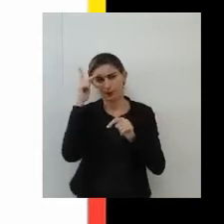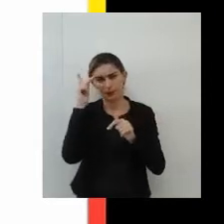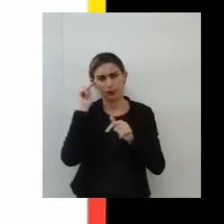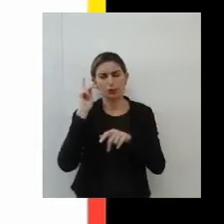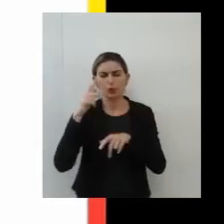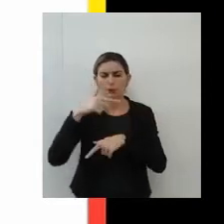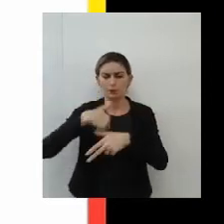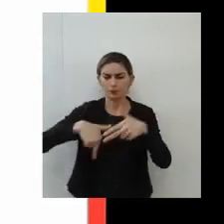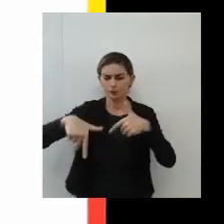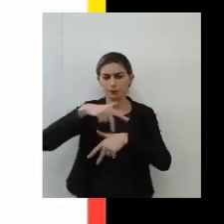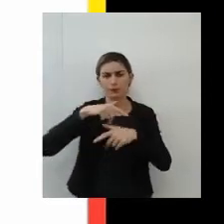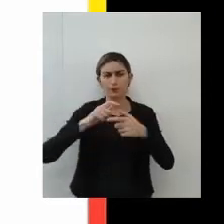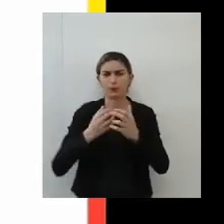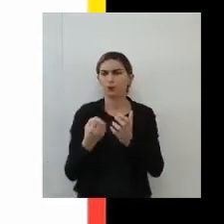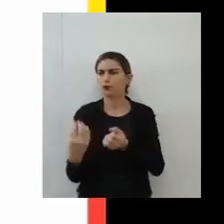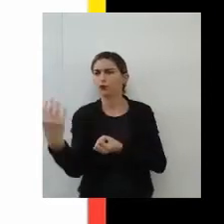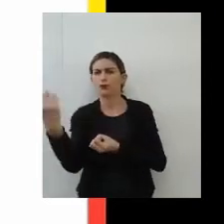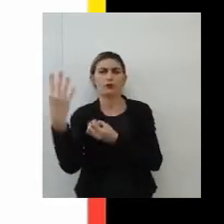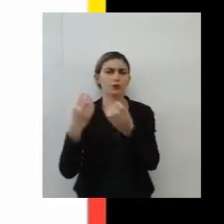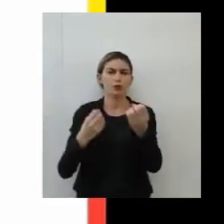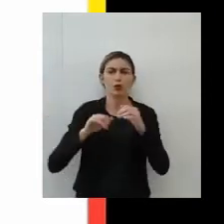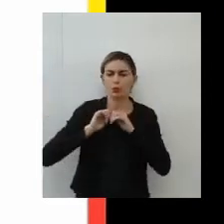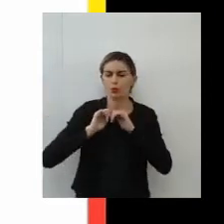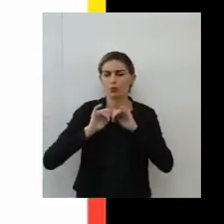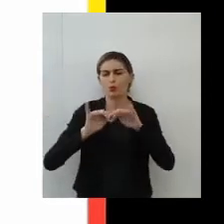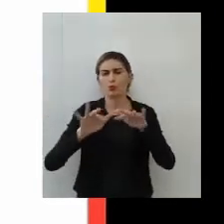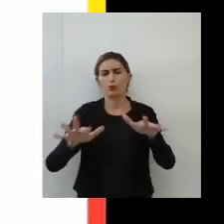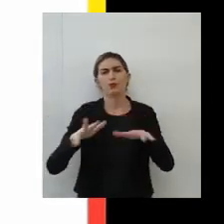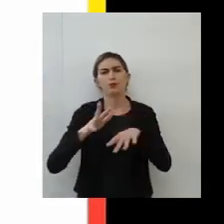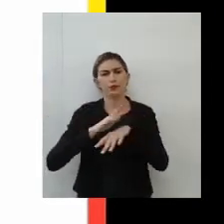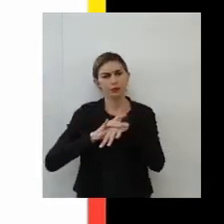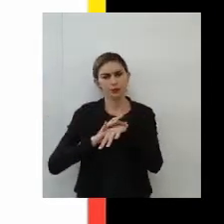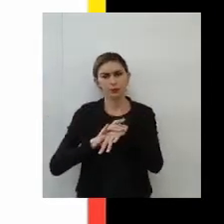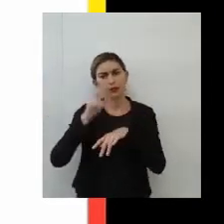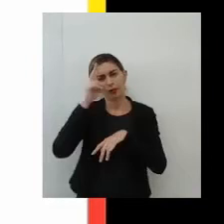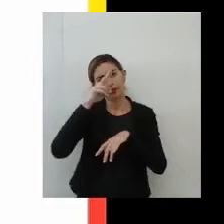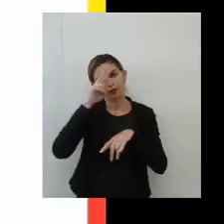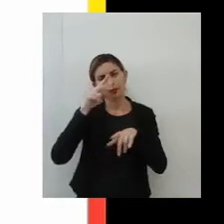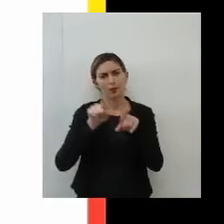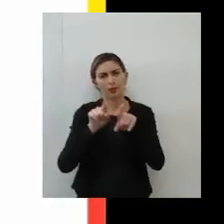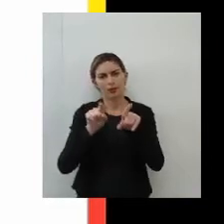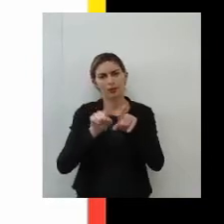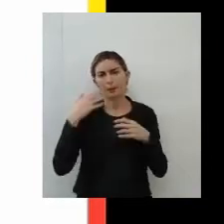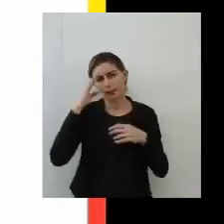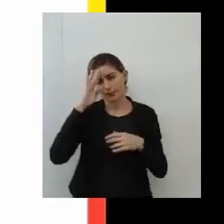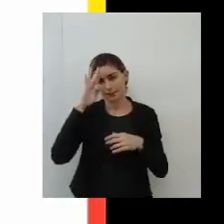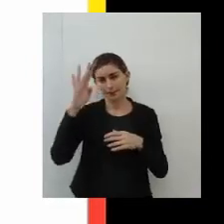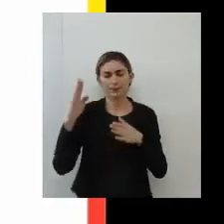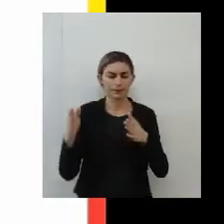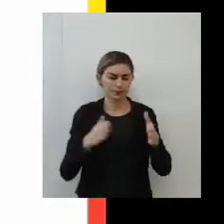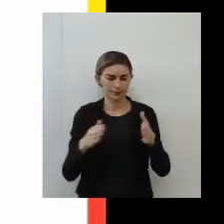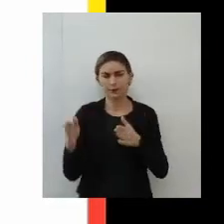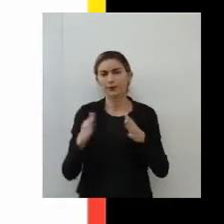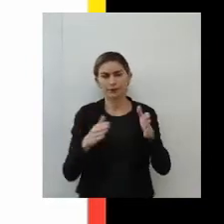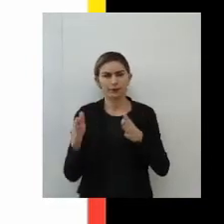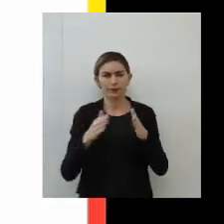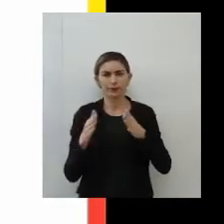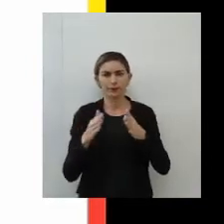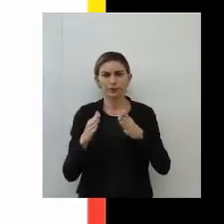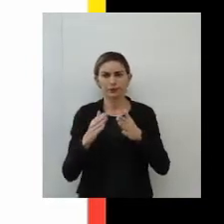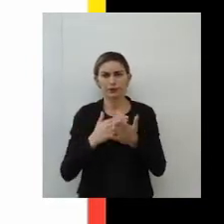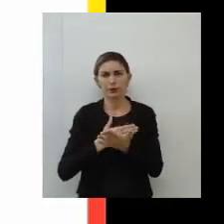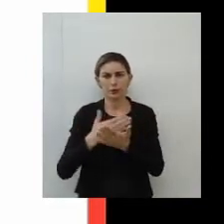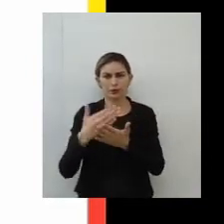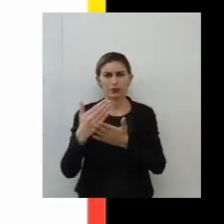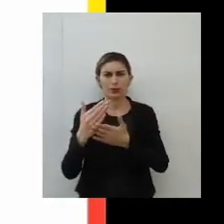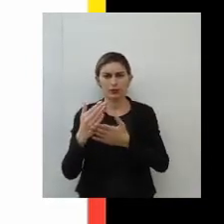locomoviam, mais elas espalhavam essa doença. Lembro também que, além da pulga, durante o período